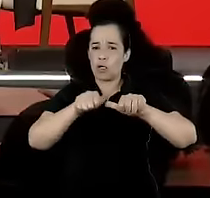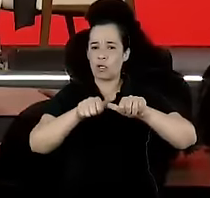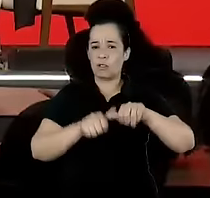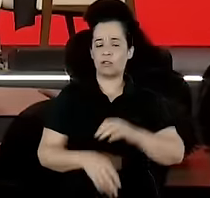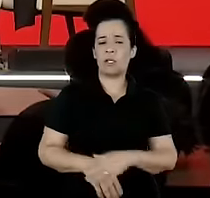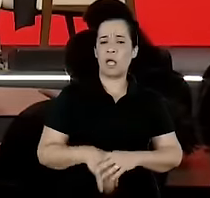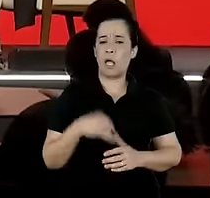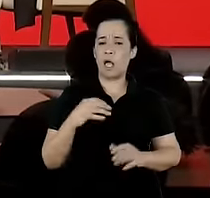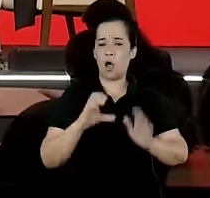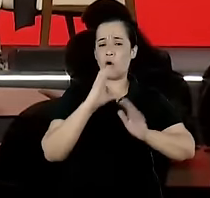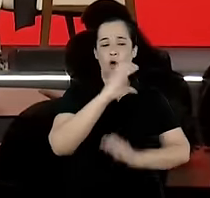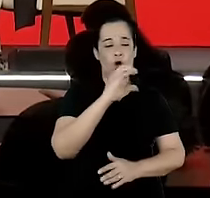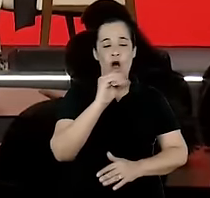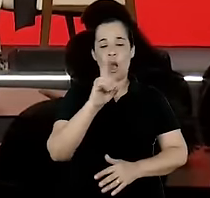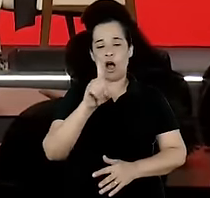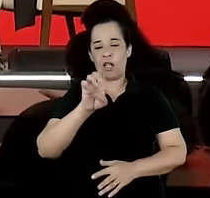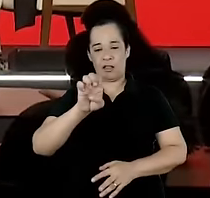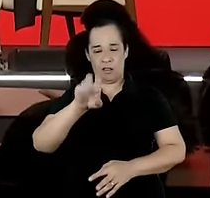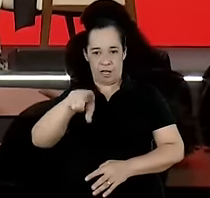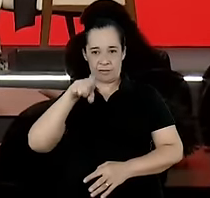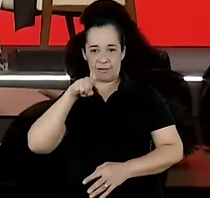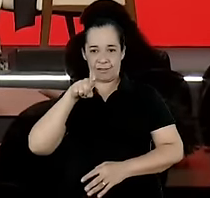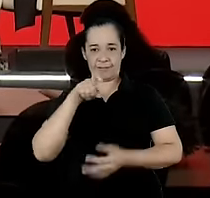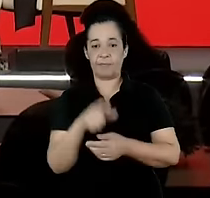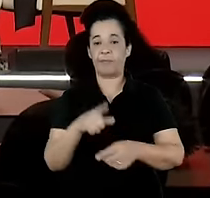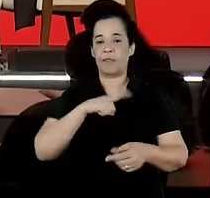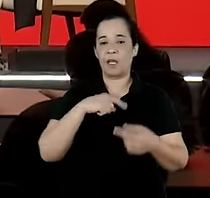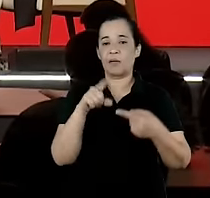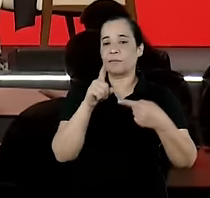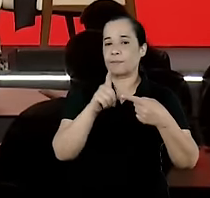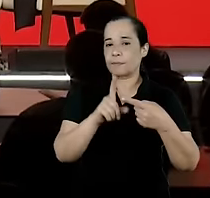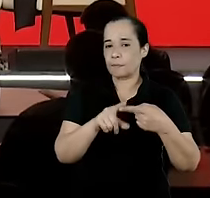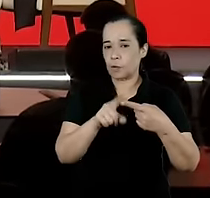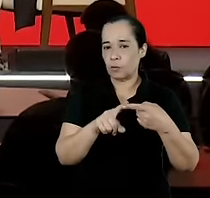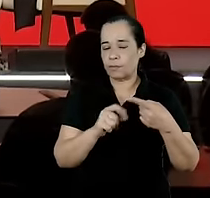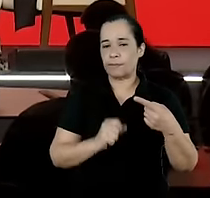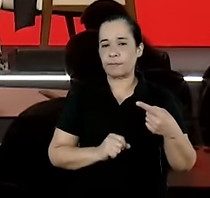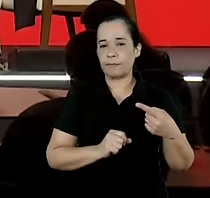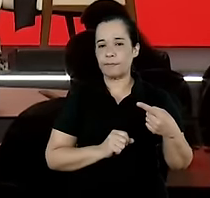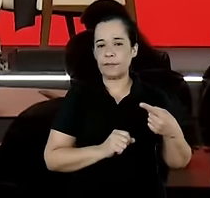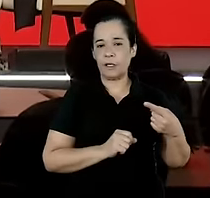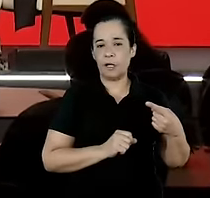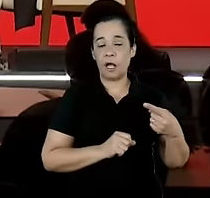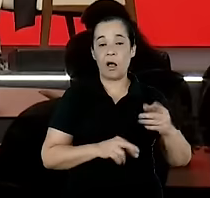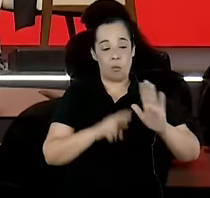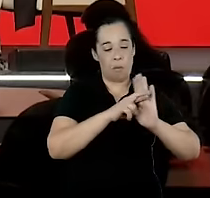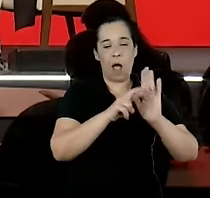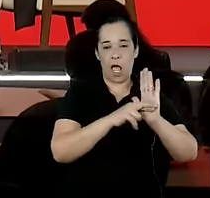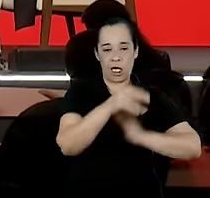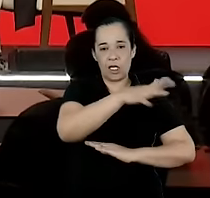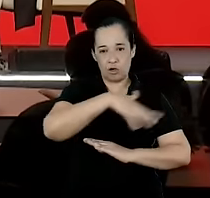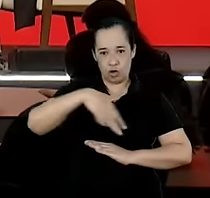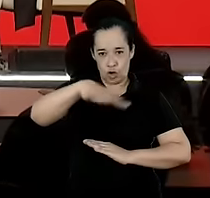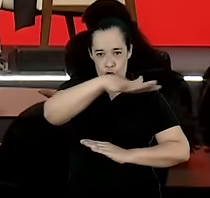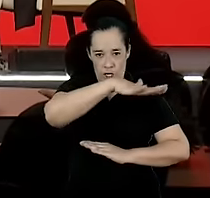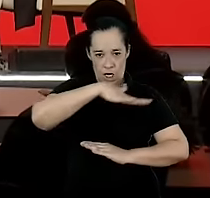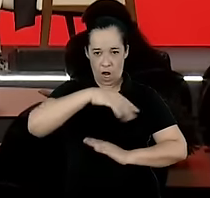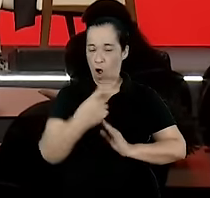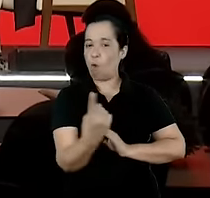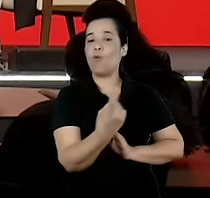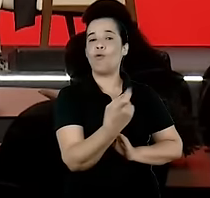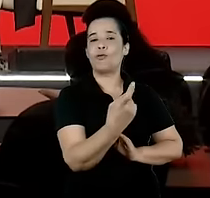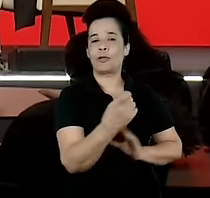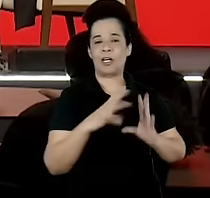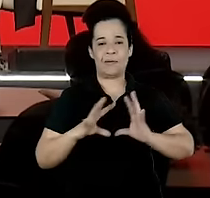investimento né então a gente agora tem lá um uma Norma geral um arcabouço único aplicável para todas as